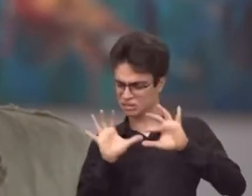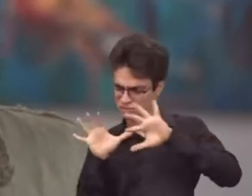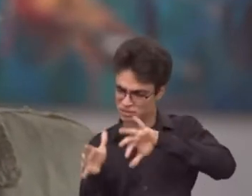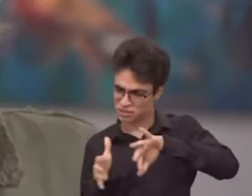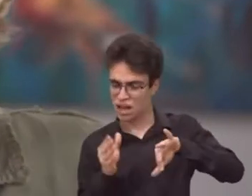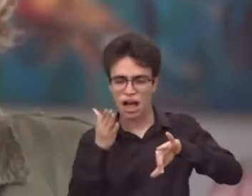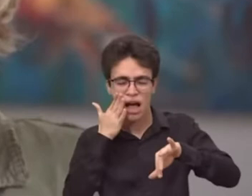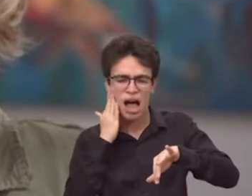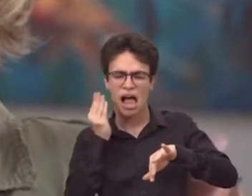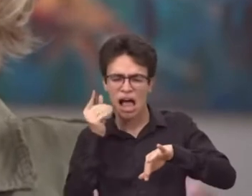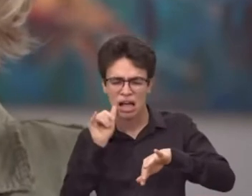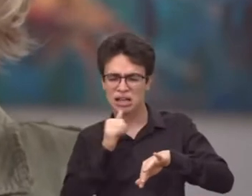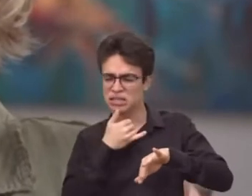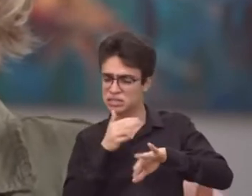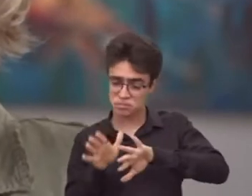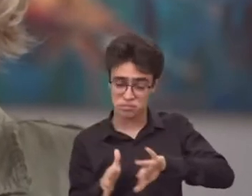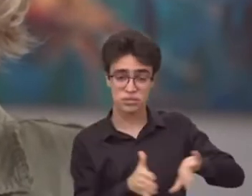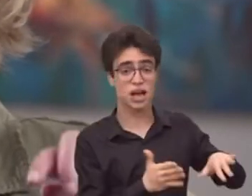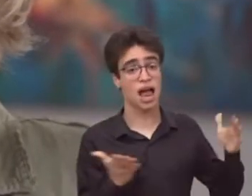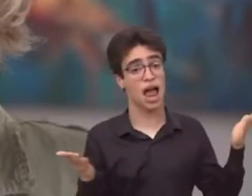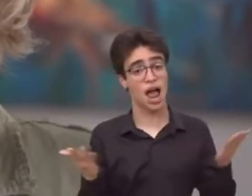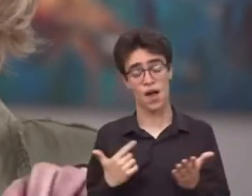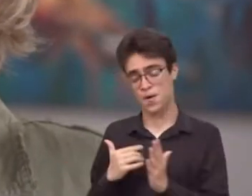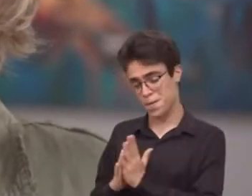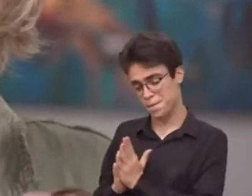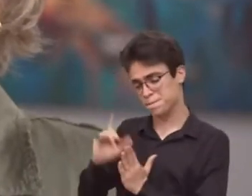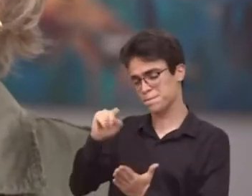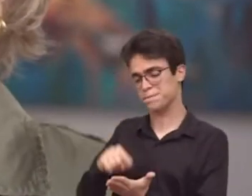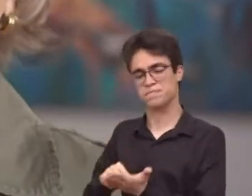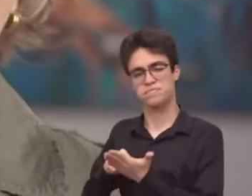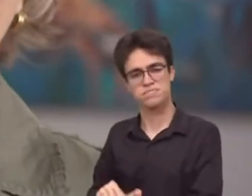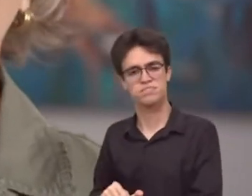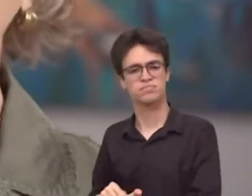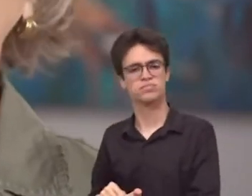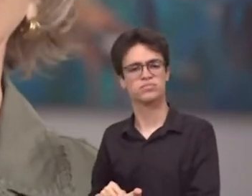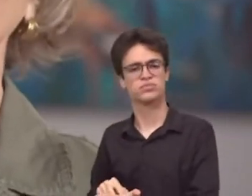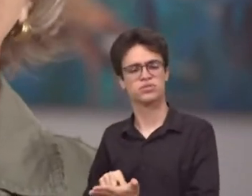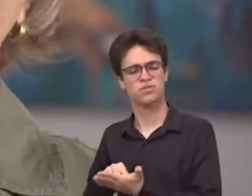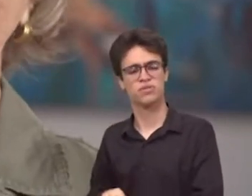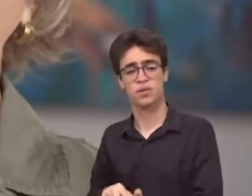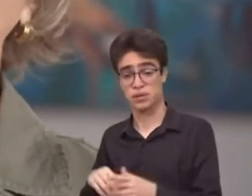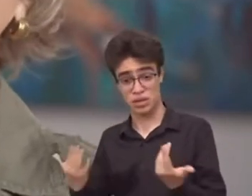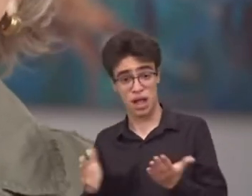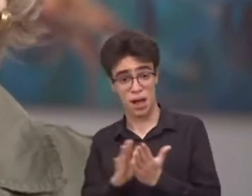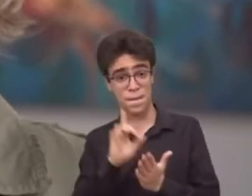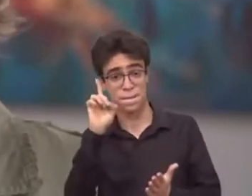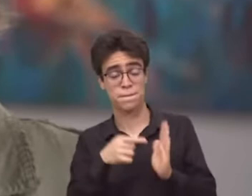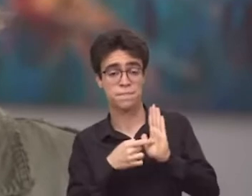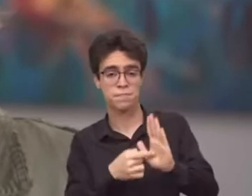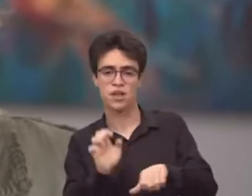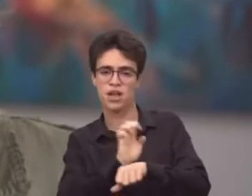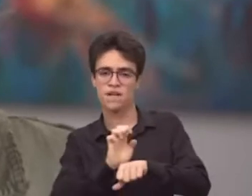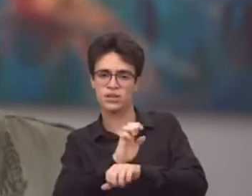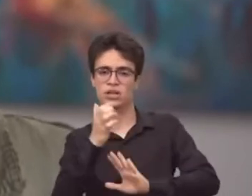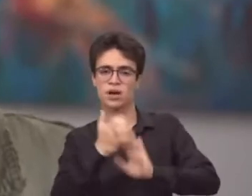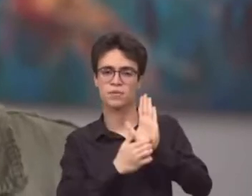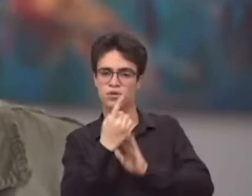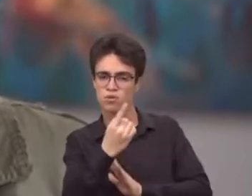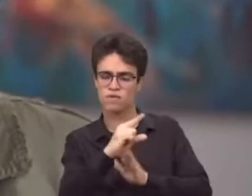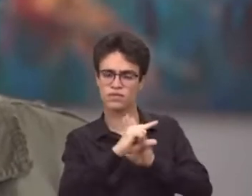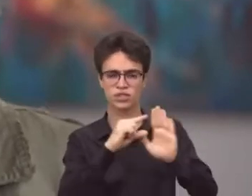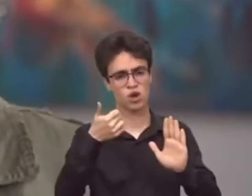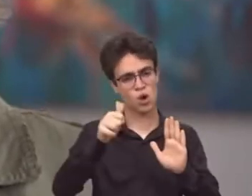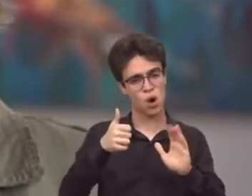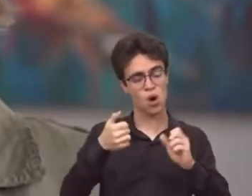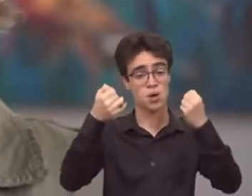lado os lencinhos e você se apoia na palavra de Deus EA palavra de Deus nos diz em Efésios Capítulo 1 Versículo 11 que